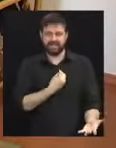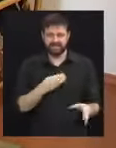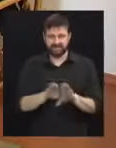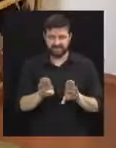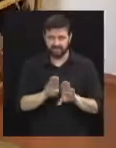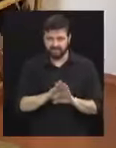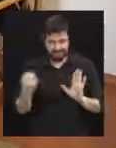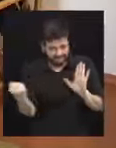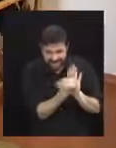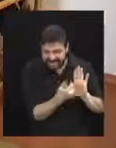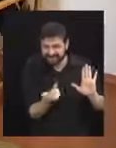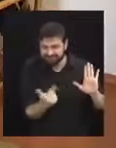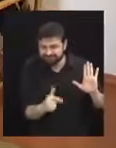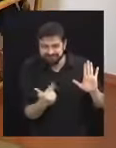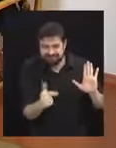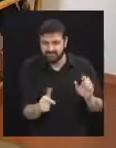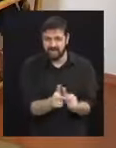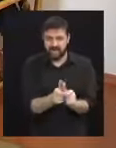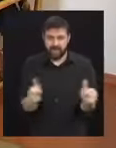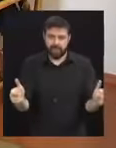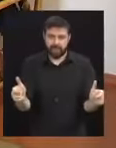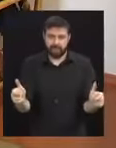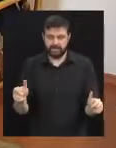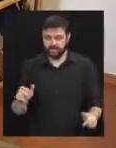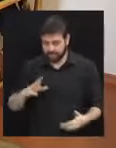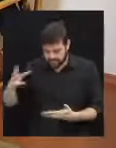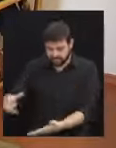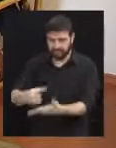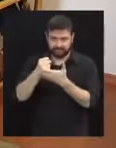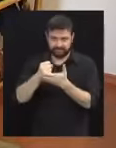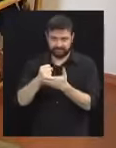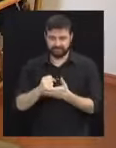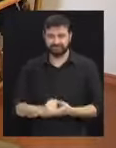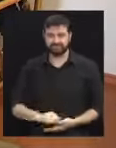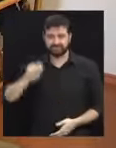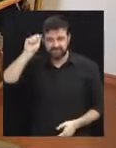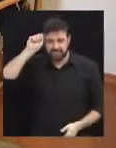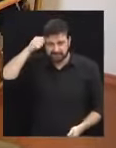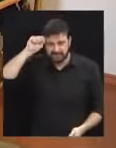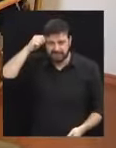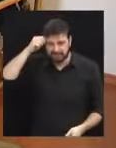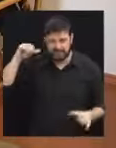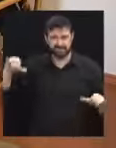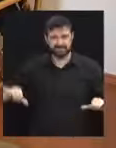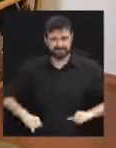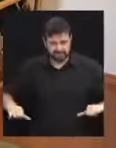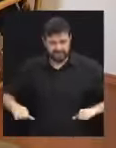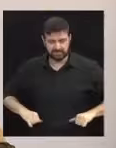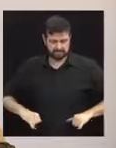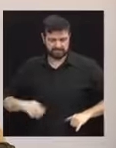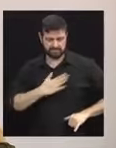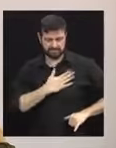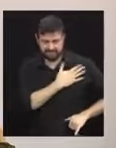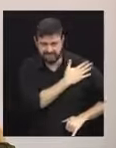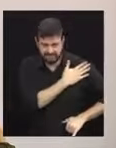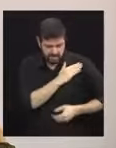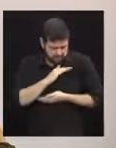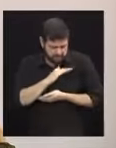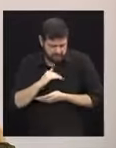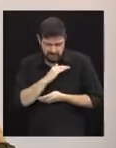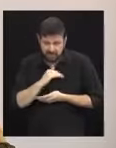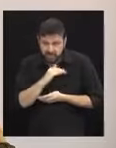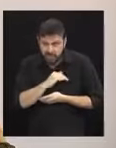raça definida, né? Que são a maior parte dos Todos, acolhidos né? por vocês. Sim, os pretos também sofrem muito preconceito nas feiras. Filhotes pretos